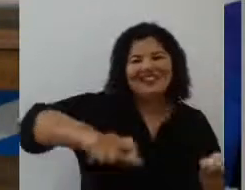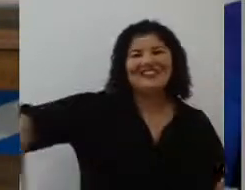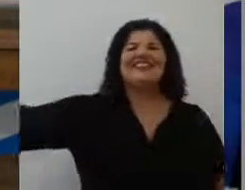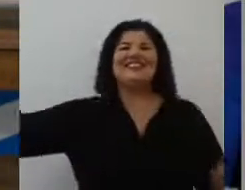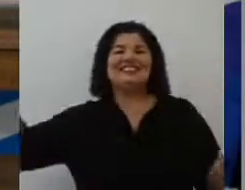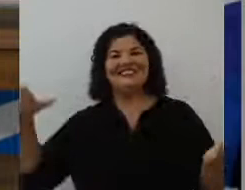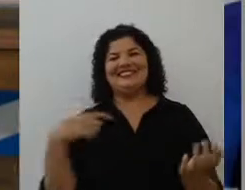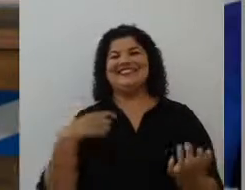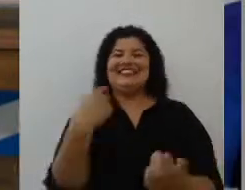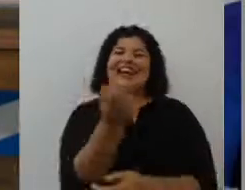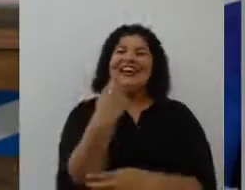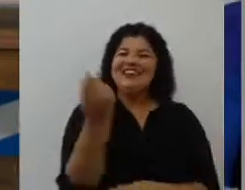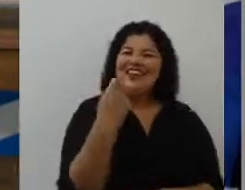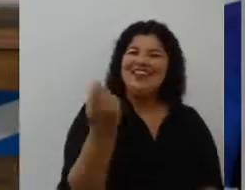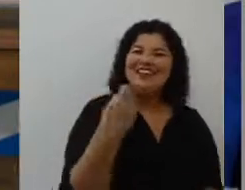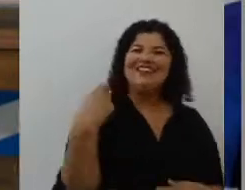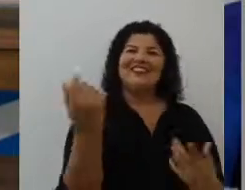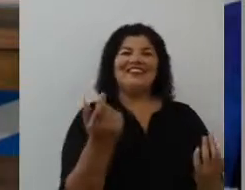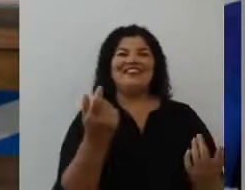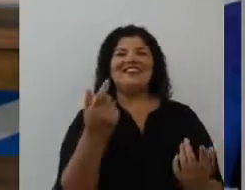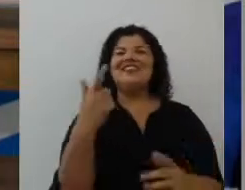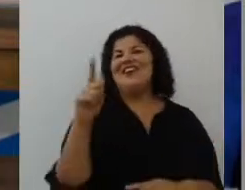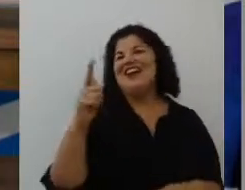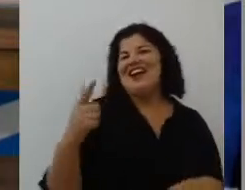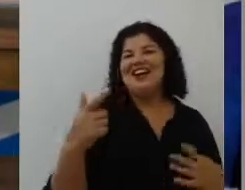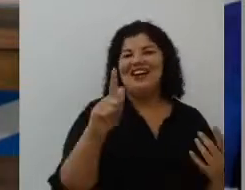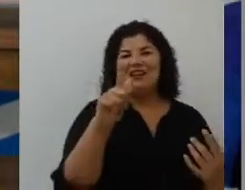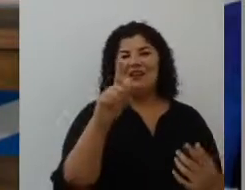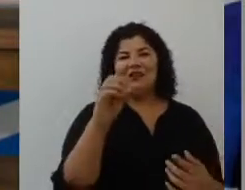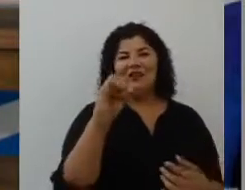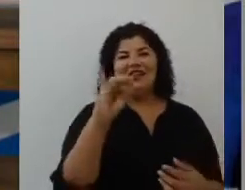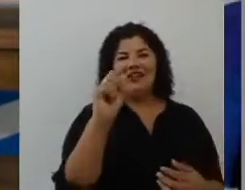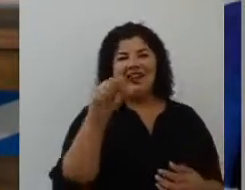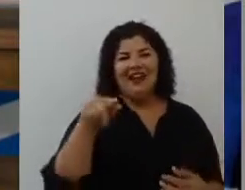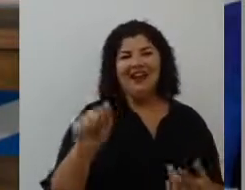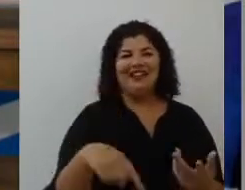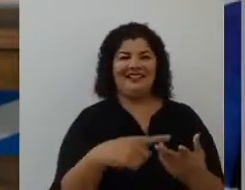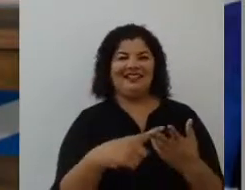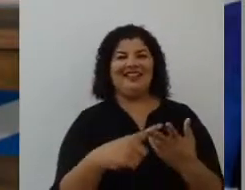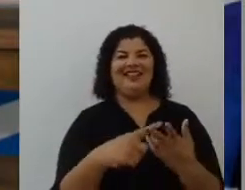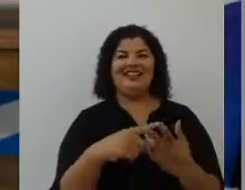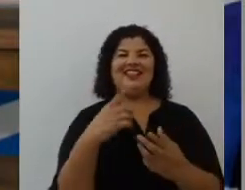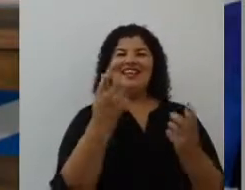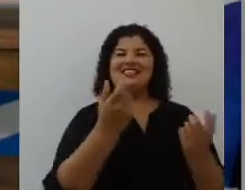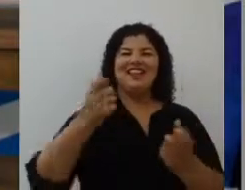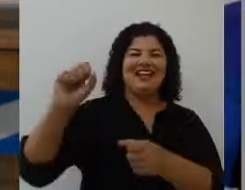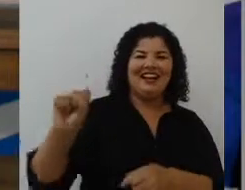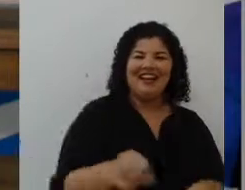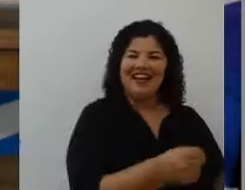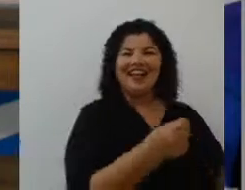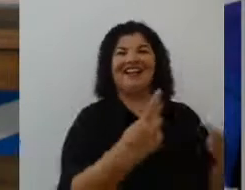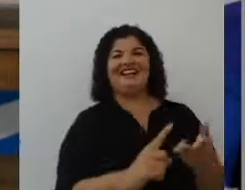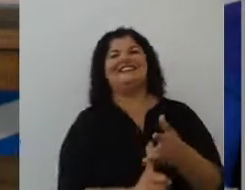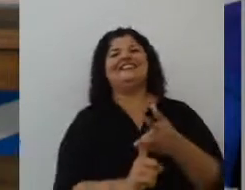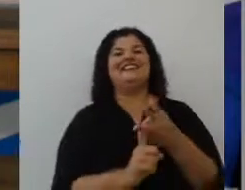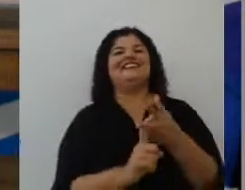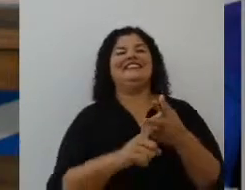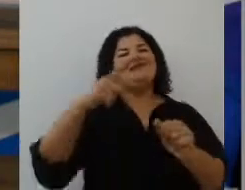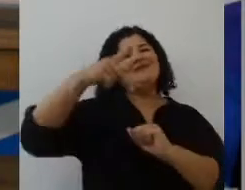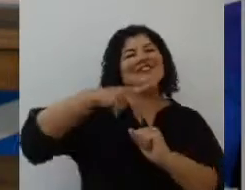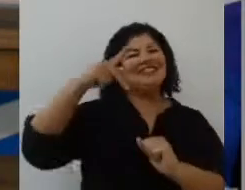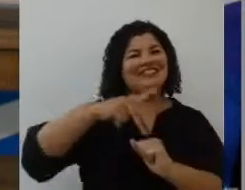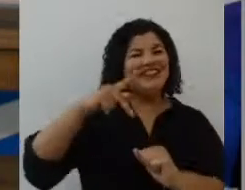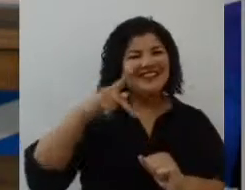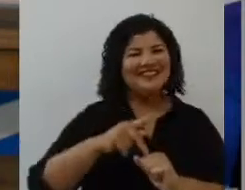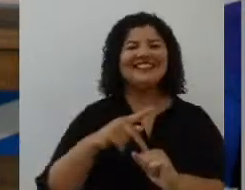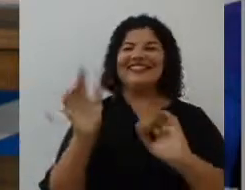pessoal de Caruaru, pessoal de Goiânia assistindo, de Nazaré da Mata, pessoal de Petrolina já